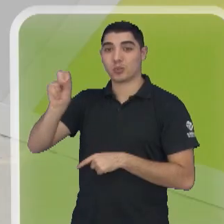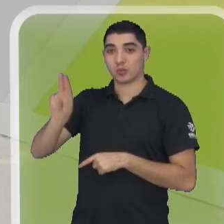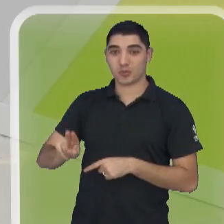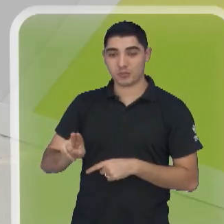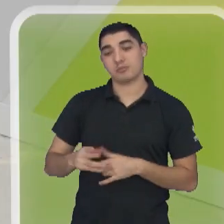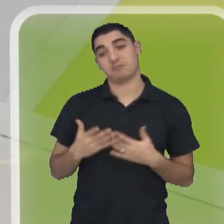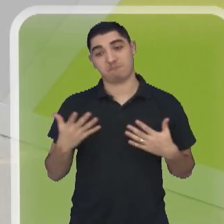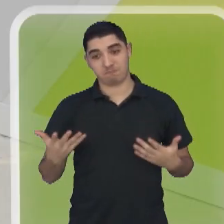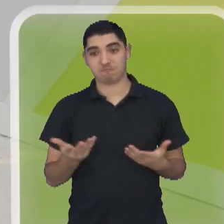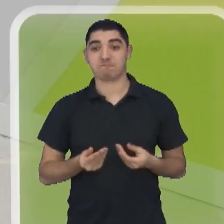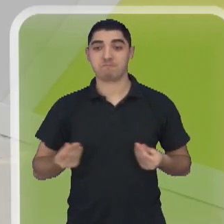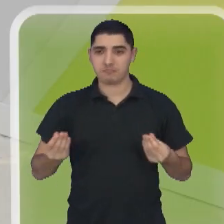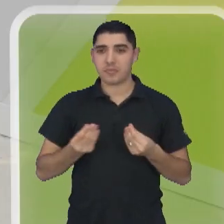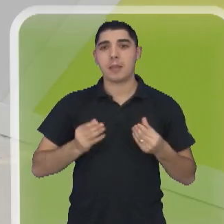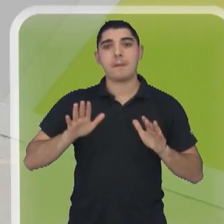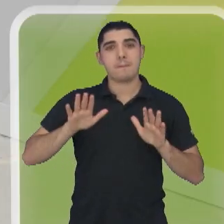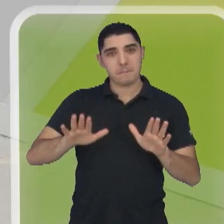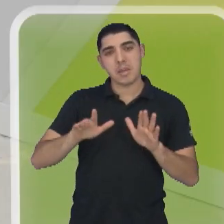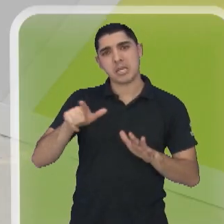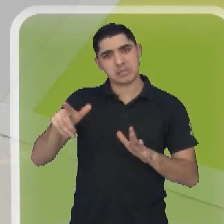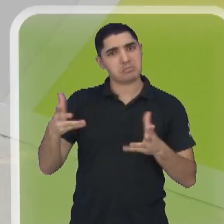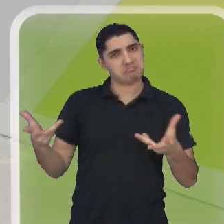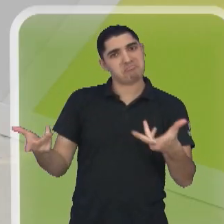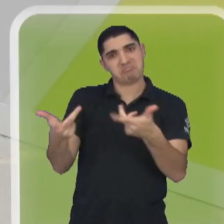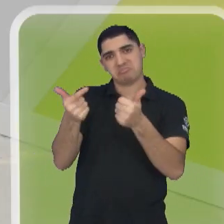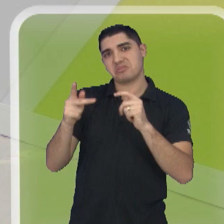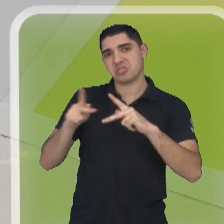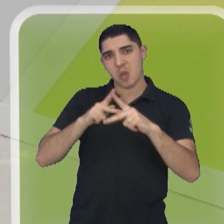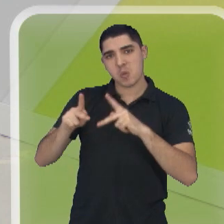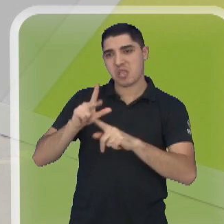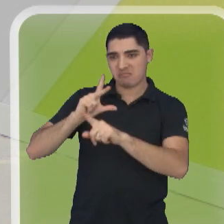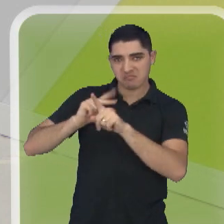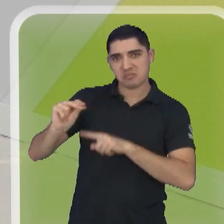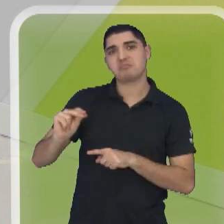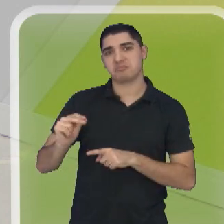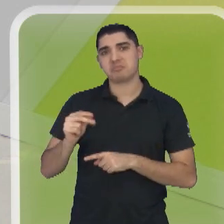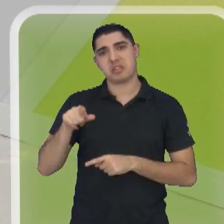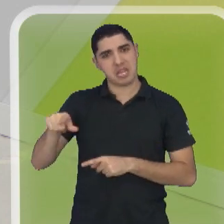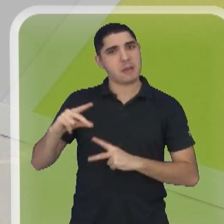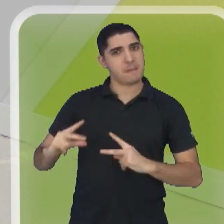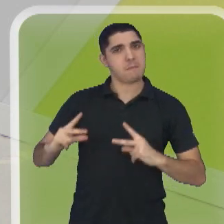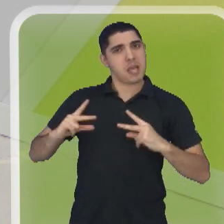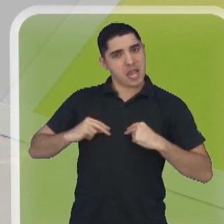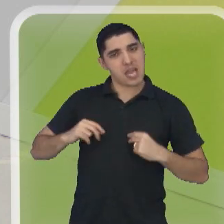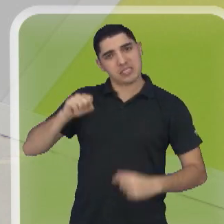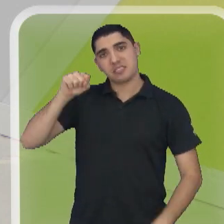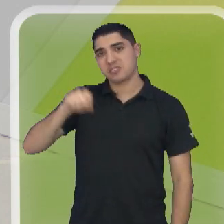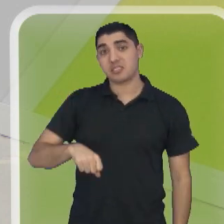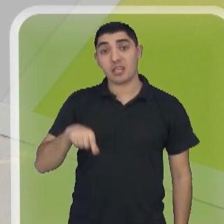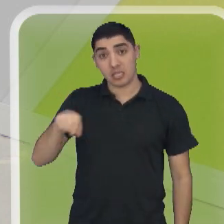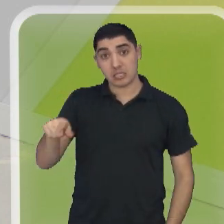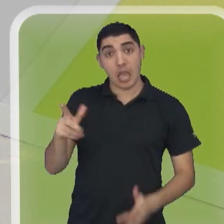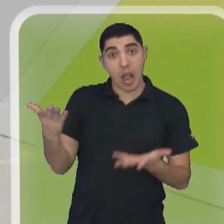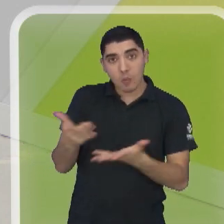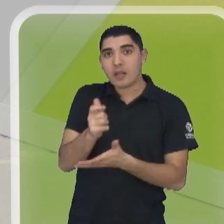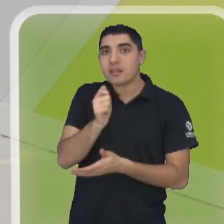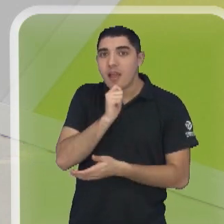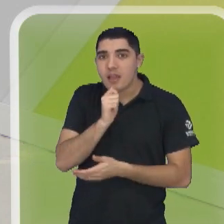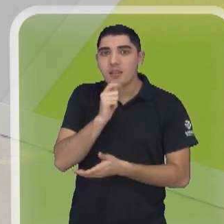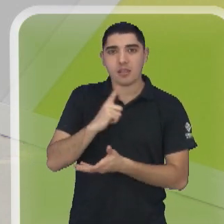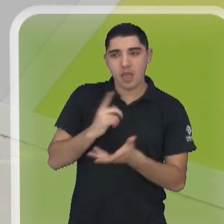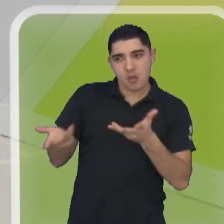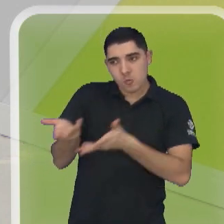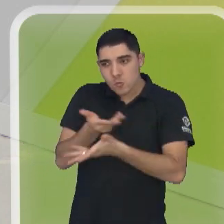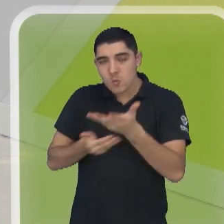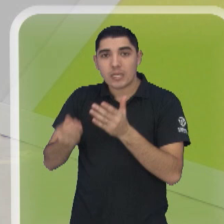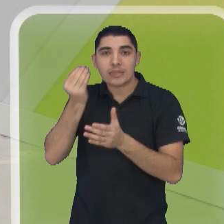mas foi um espetáculo mesmo essa vitória do São José, merecido. O São José, que já está se mexendo nos bastidores para